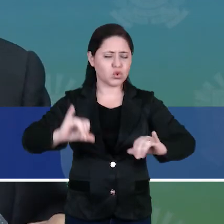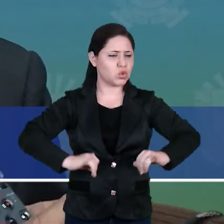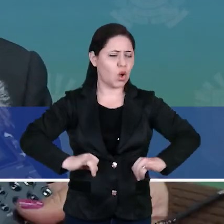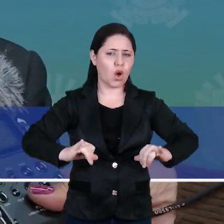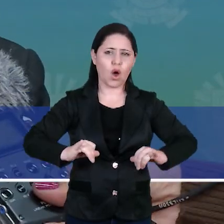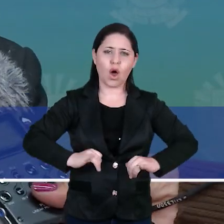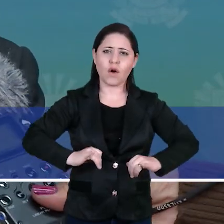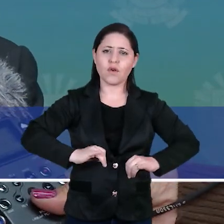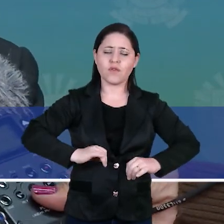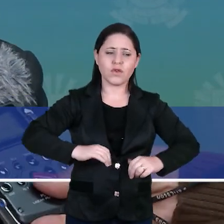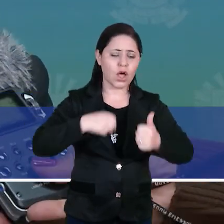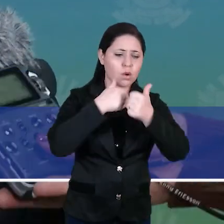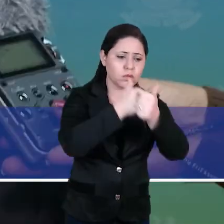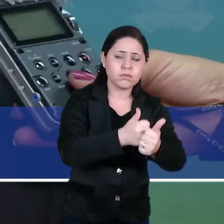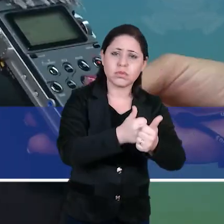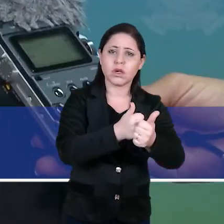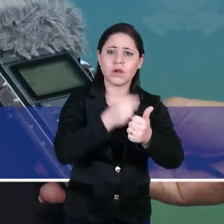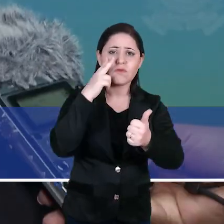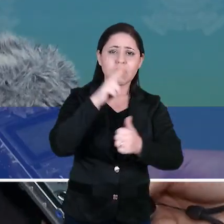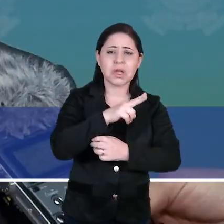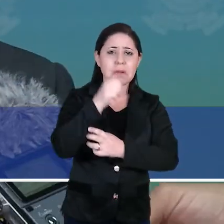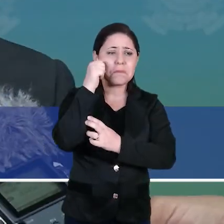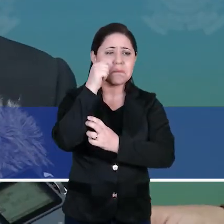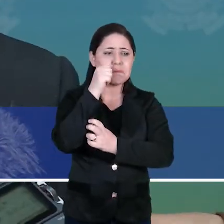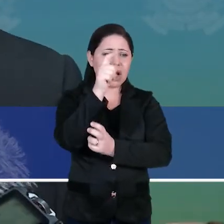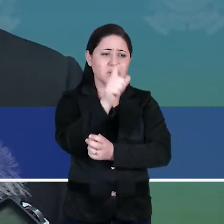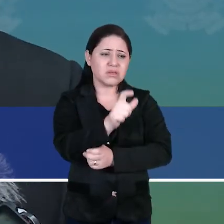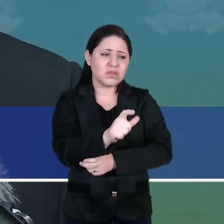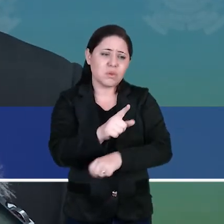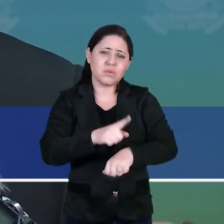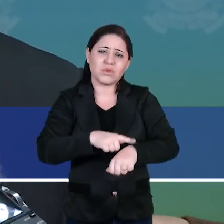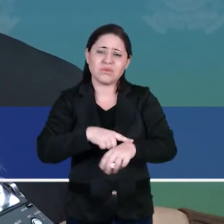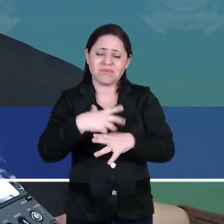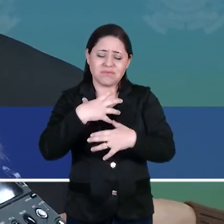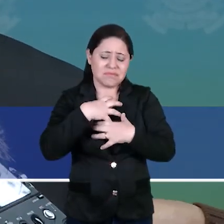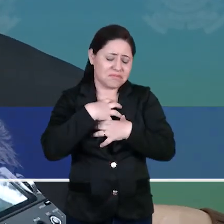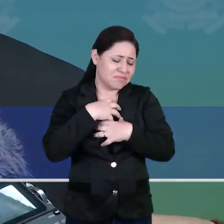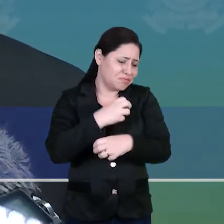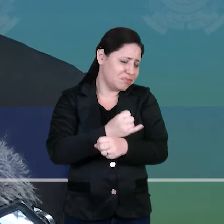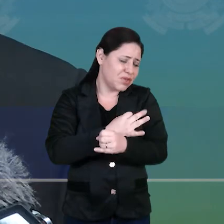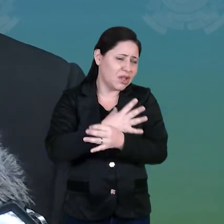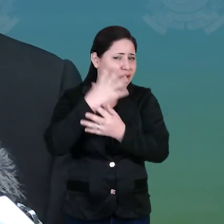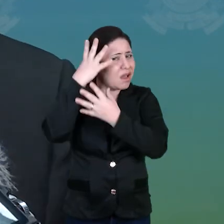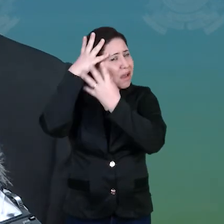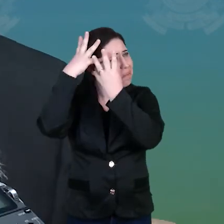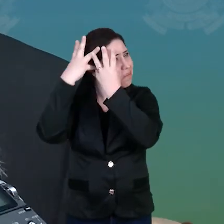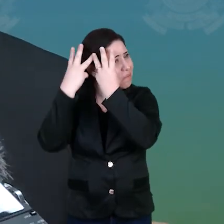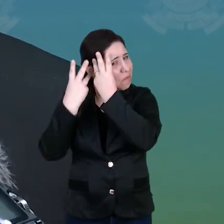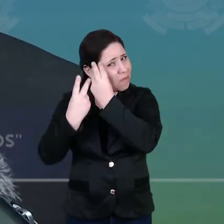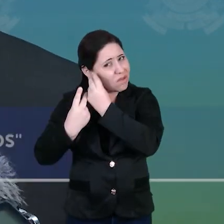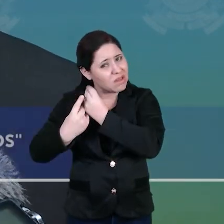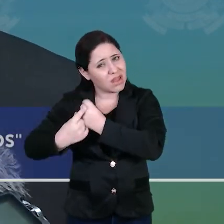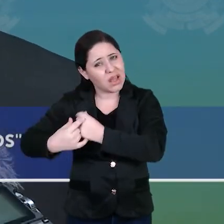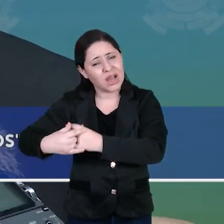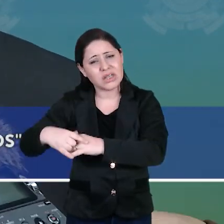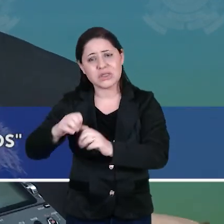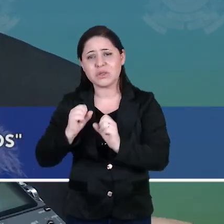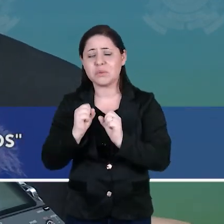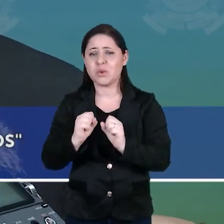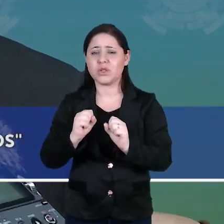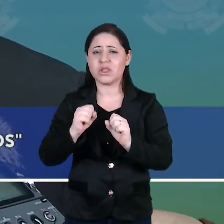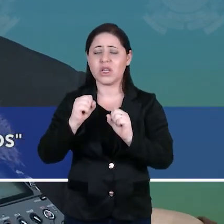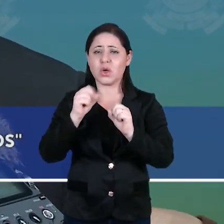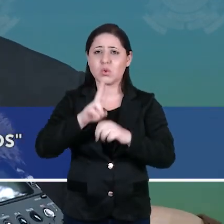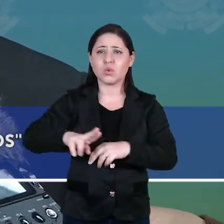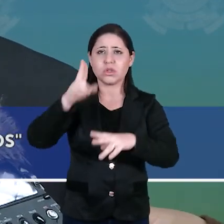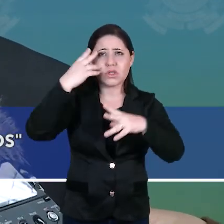quem passa, quem acompanha, quem já viveu isso dentro de família, vê a mulher num momento de muita sensibilidade, da queda de